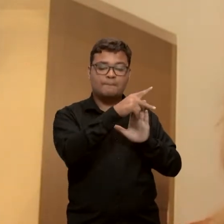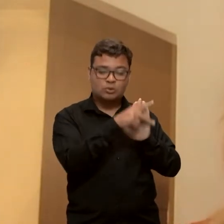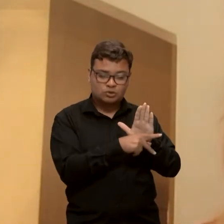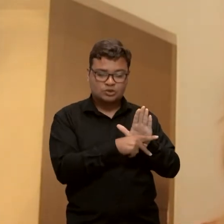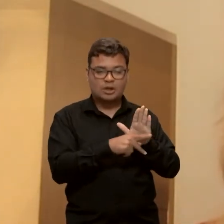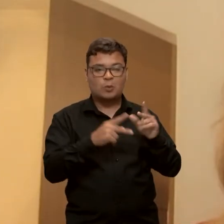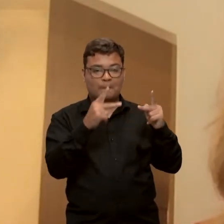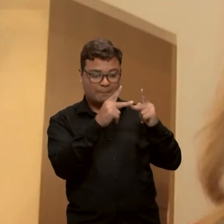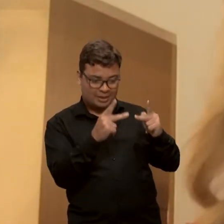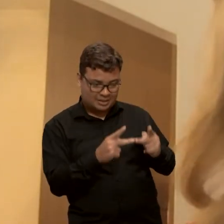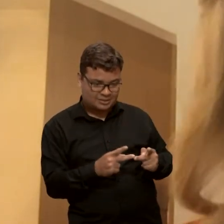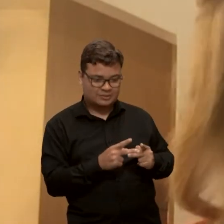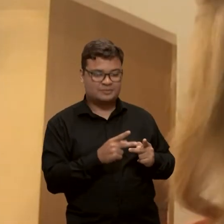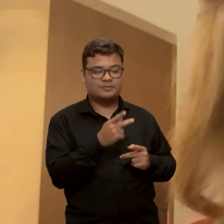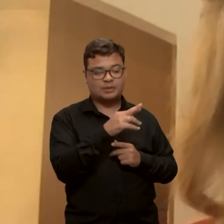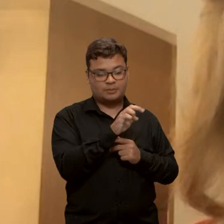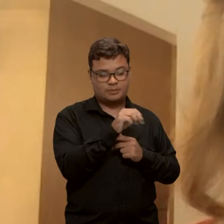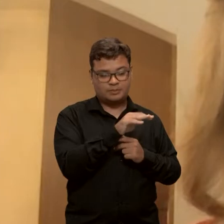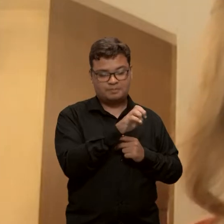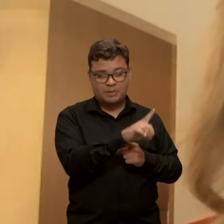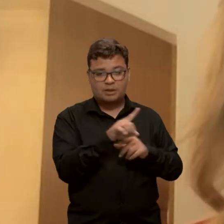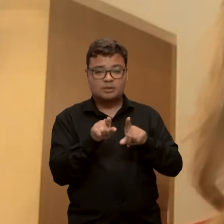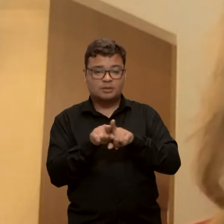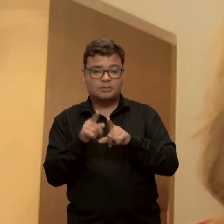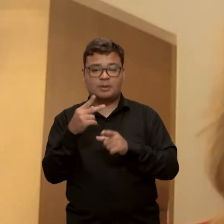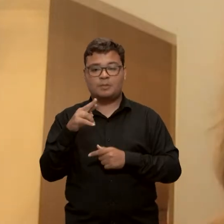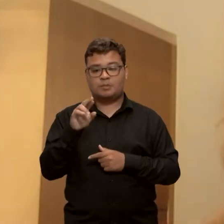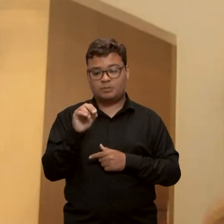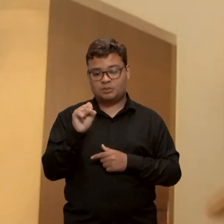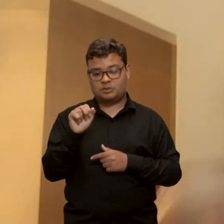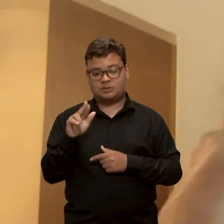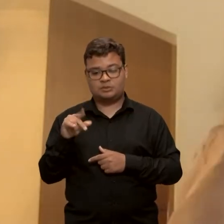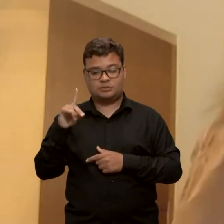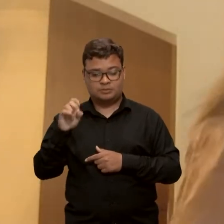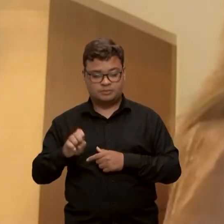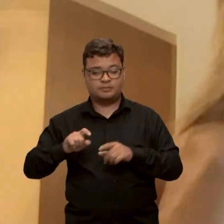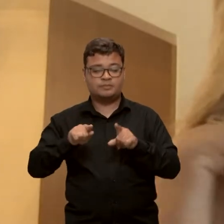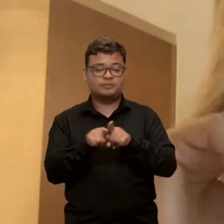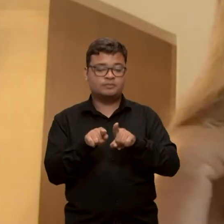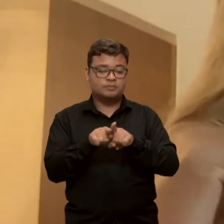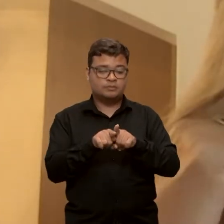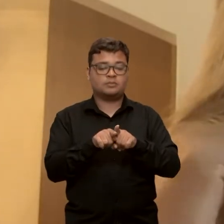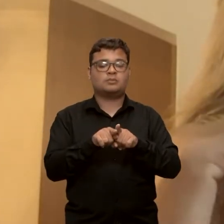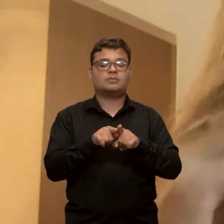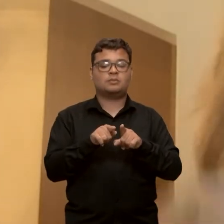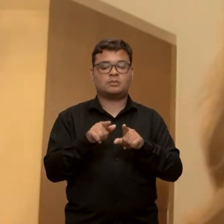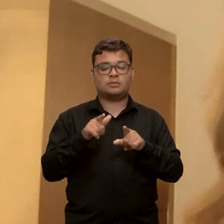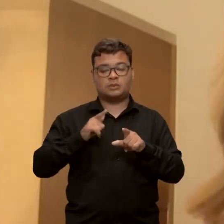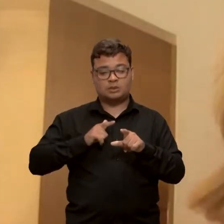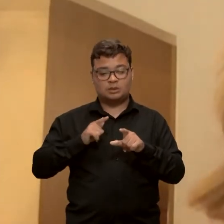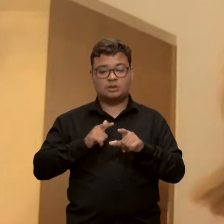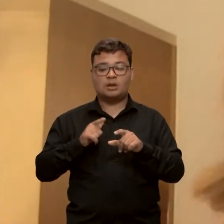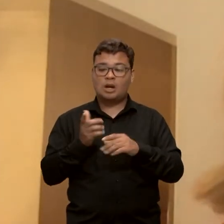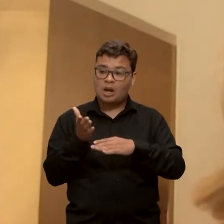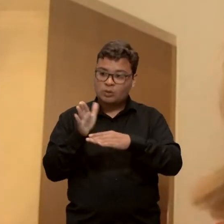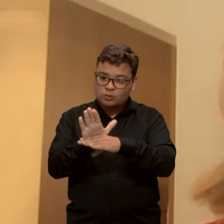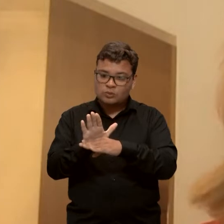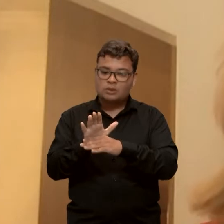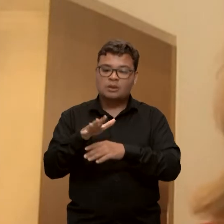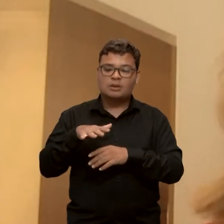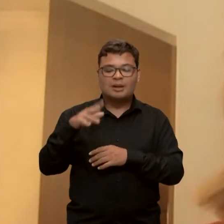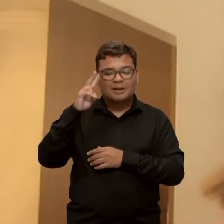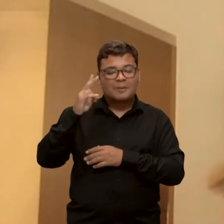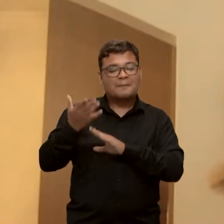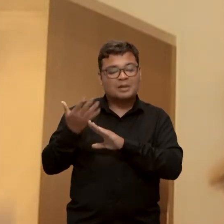medicina, tanto no ProMed como ProSaúde, conclusão da construção do andar da Faculdade